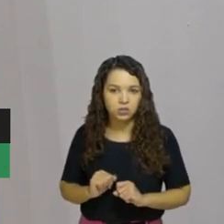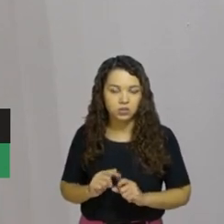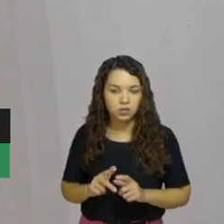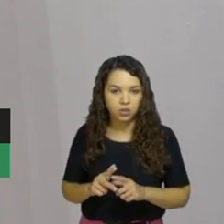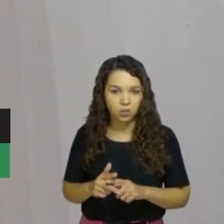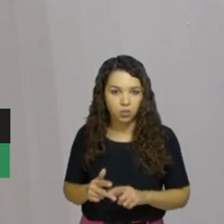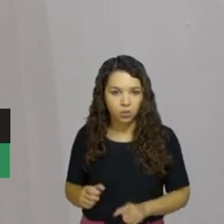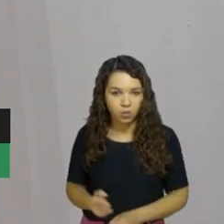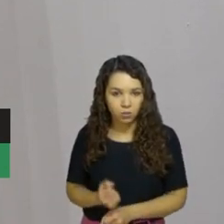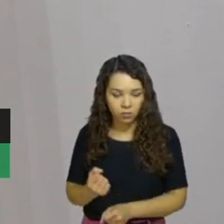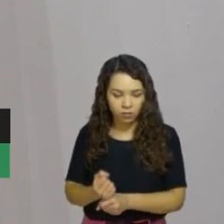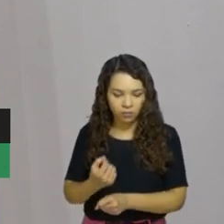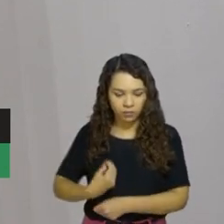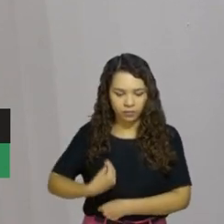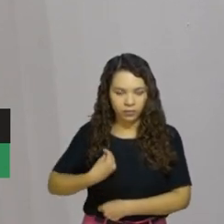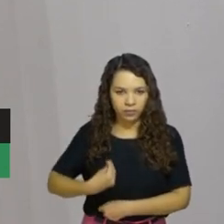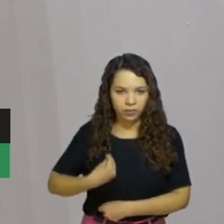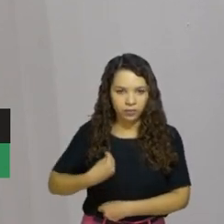as suas vidas.